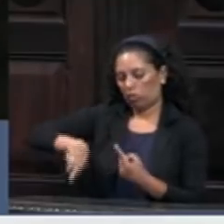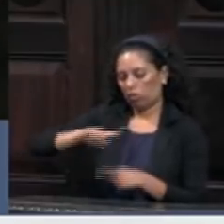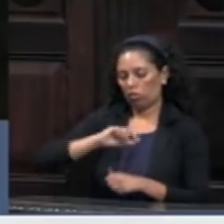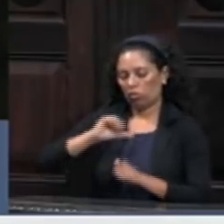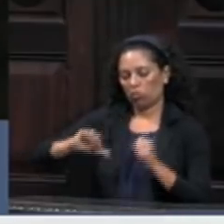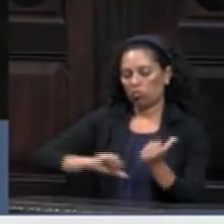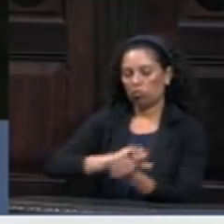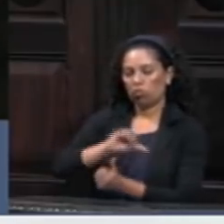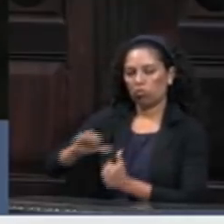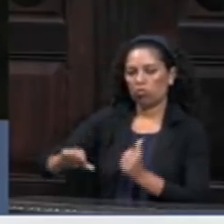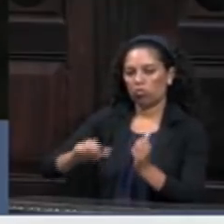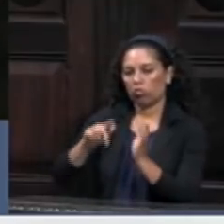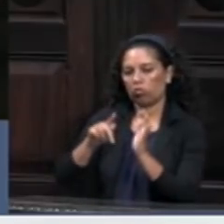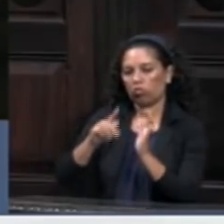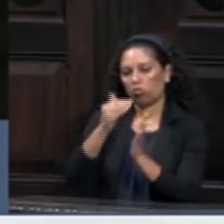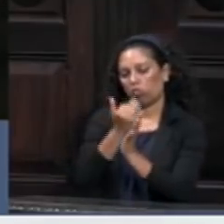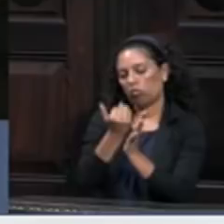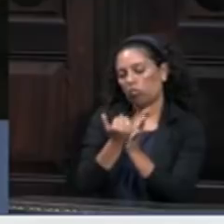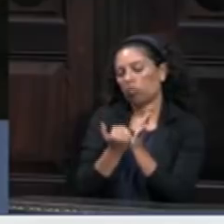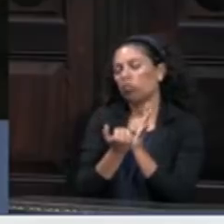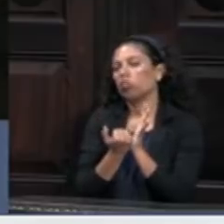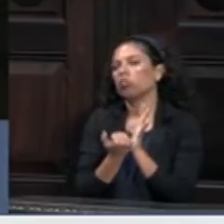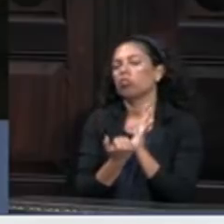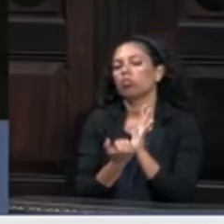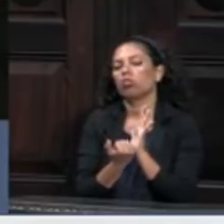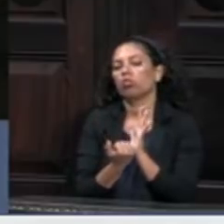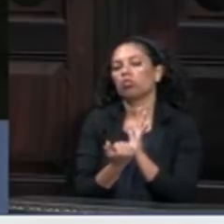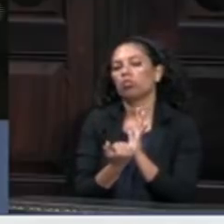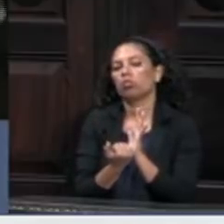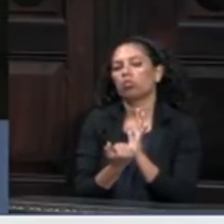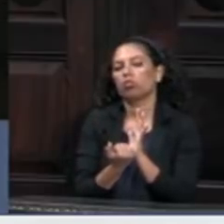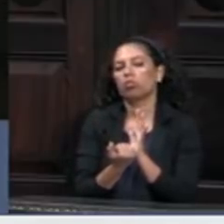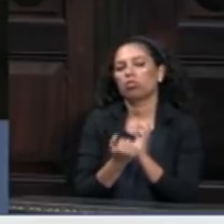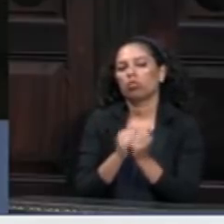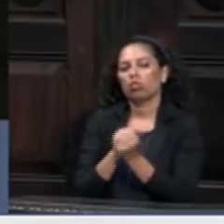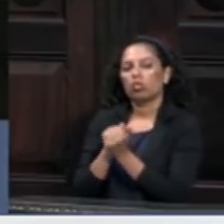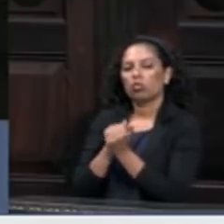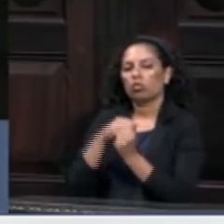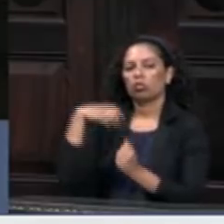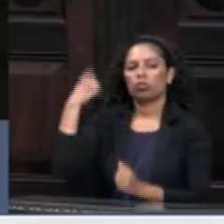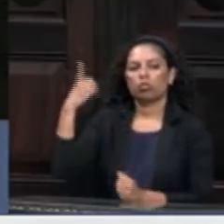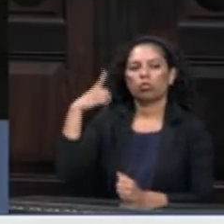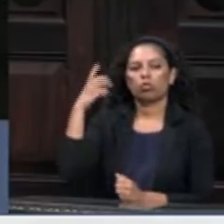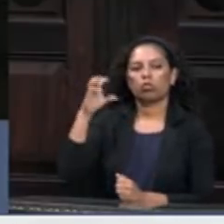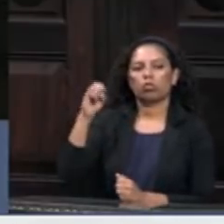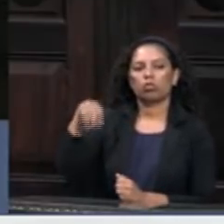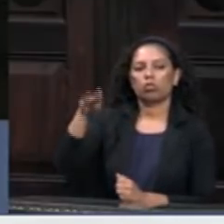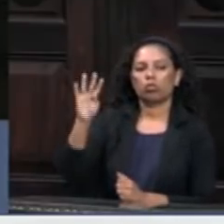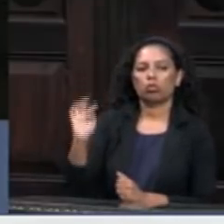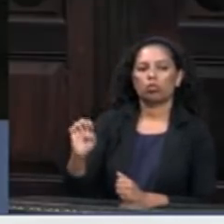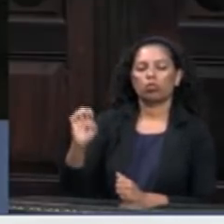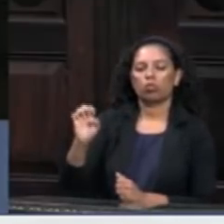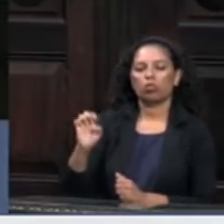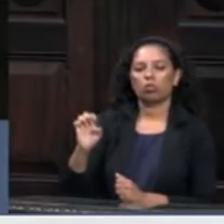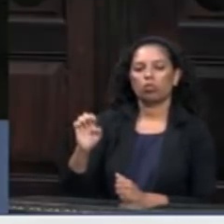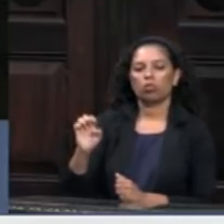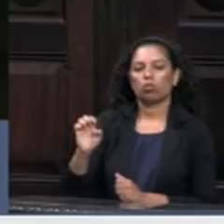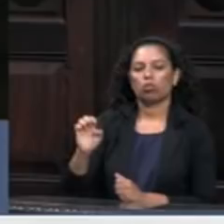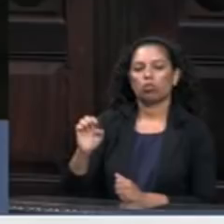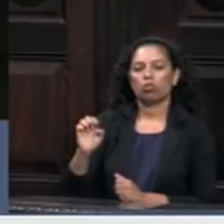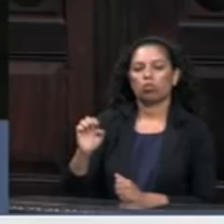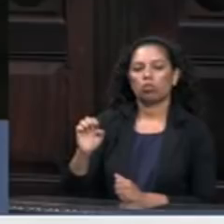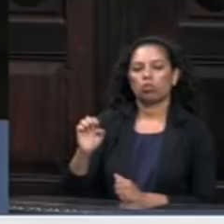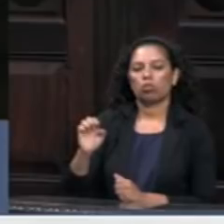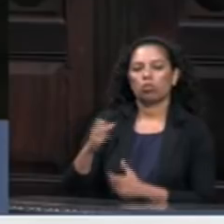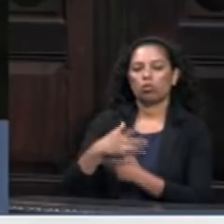reprojetamos na Comissão de Orçamento, que o deputado Conte Bittencourt faz parte, as projeções